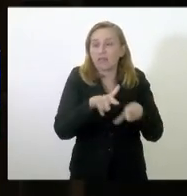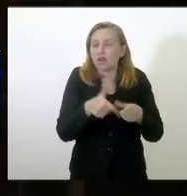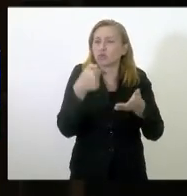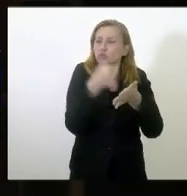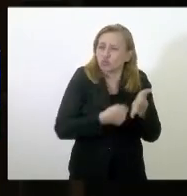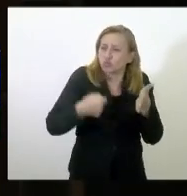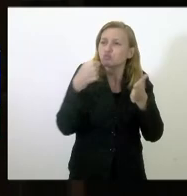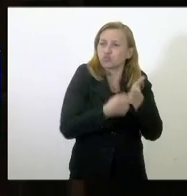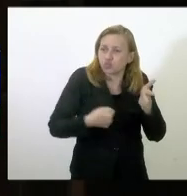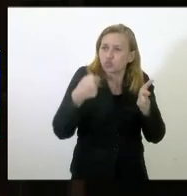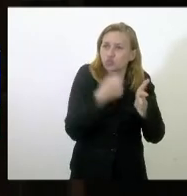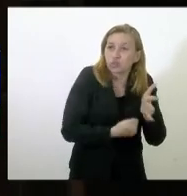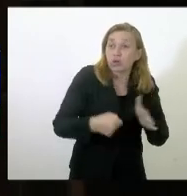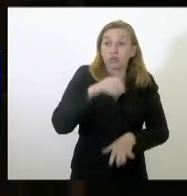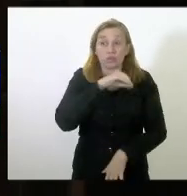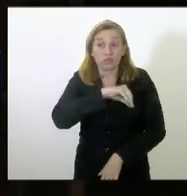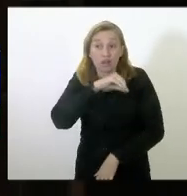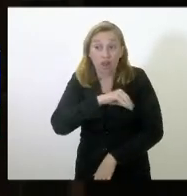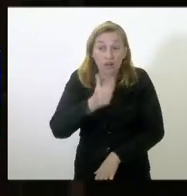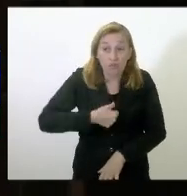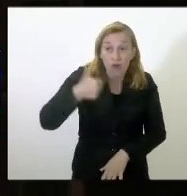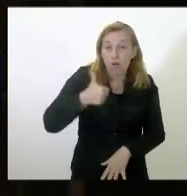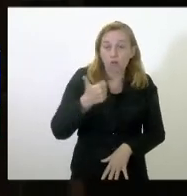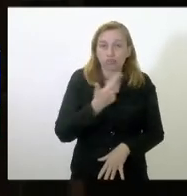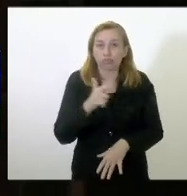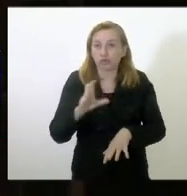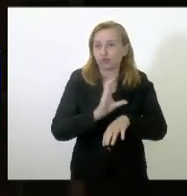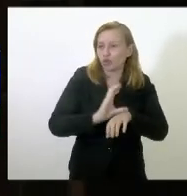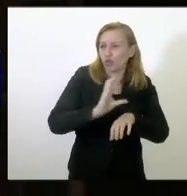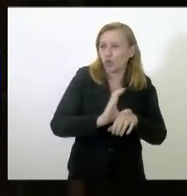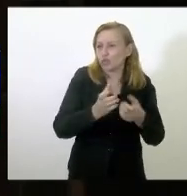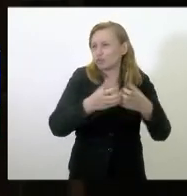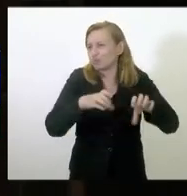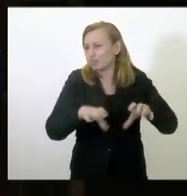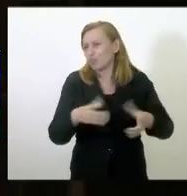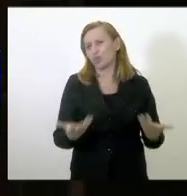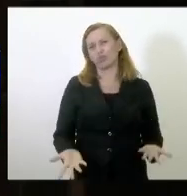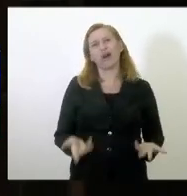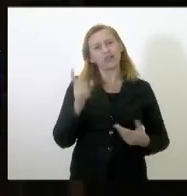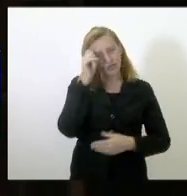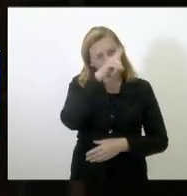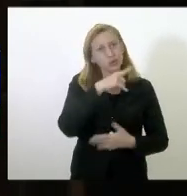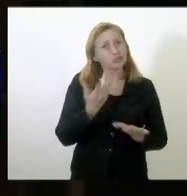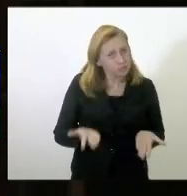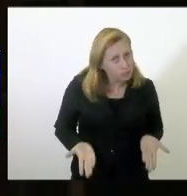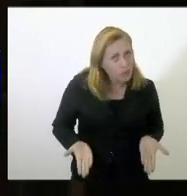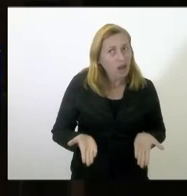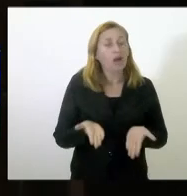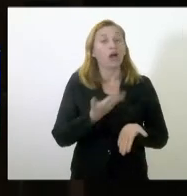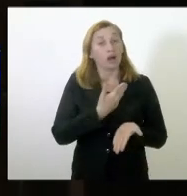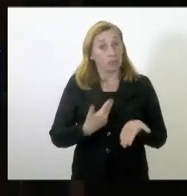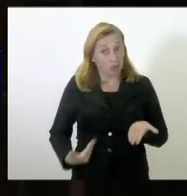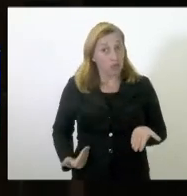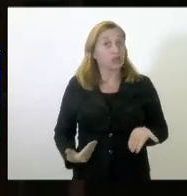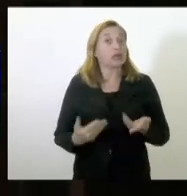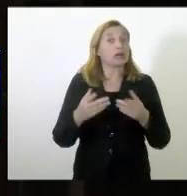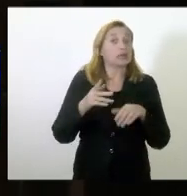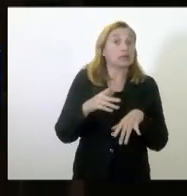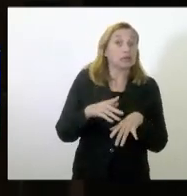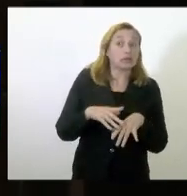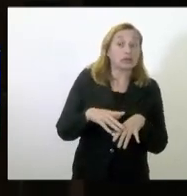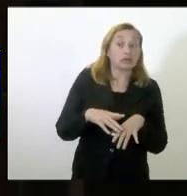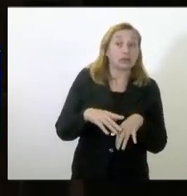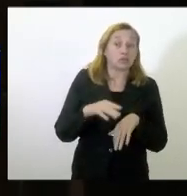lutando, não poder realizar concurso público, entendeu? Isso fica muito difícil para governar.